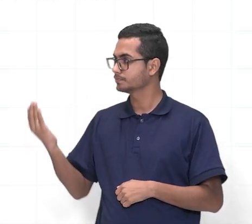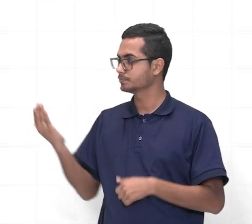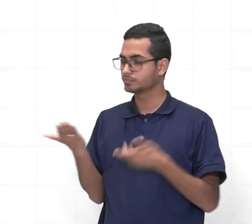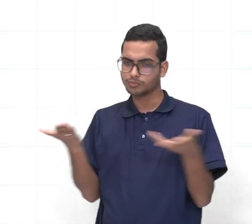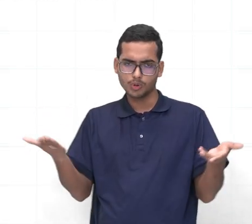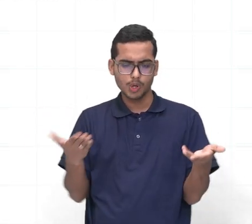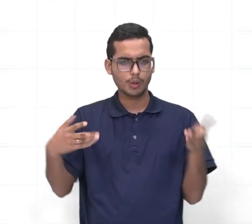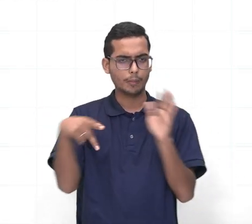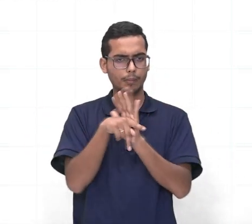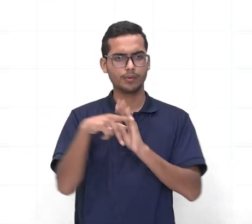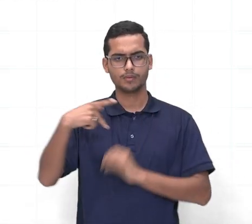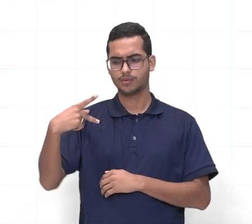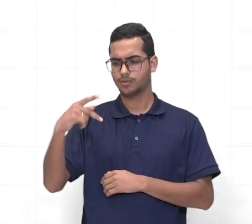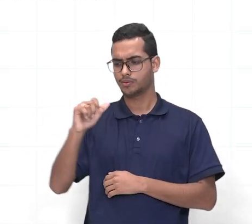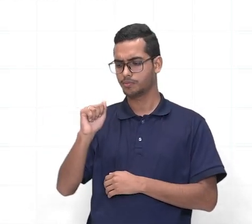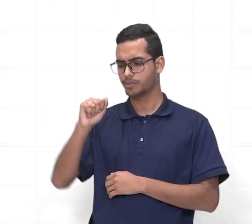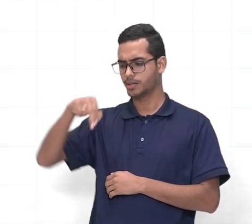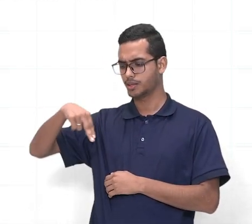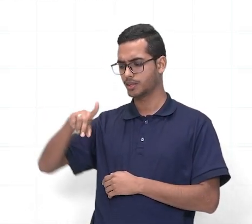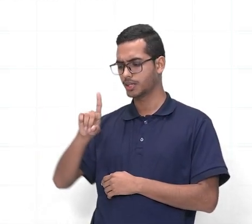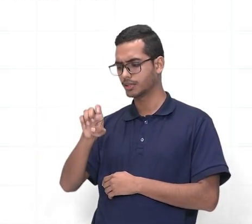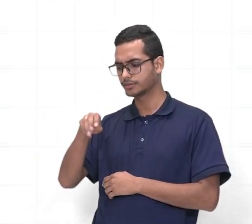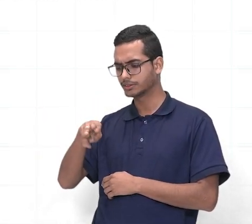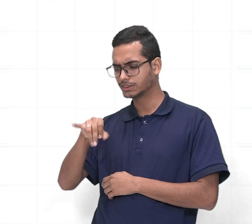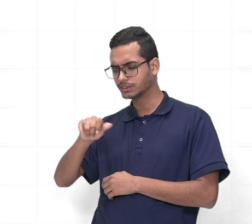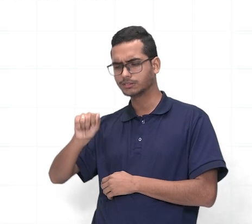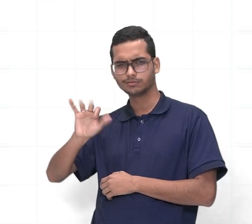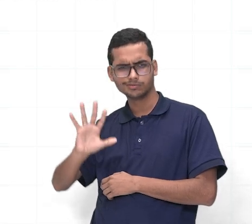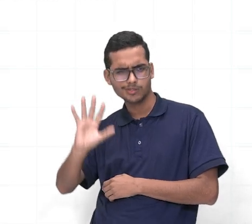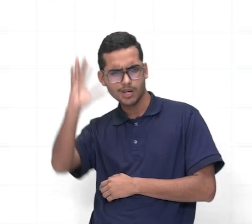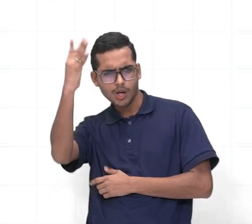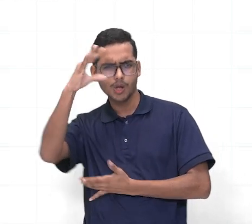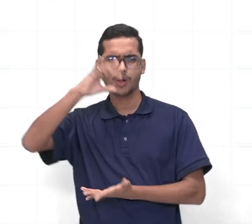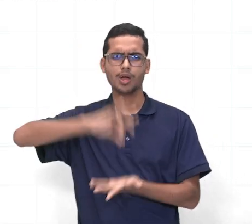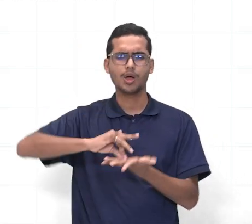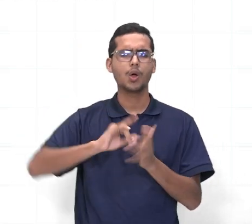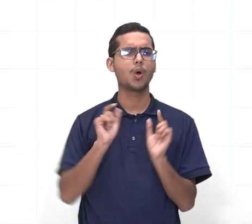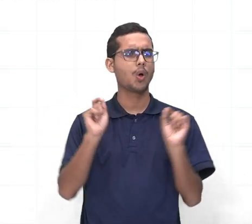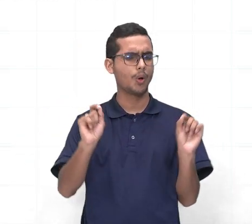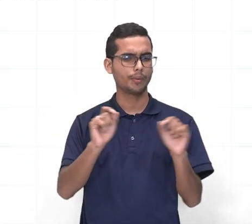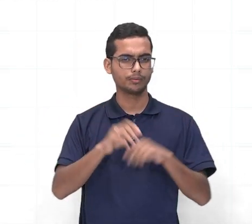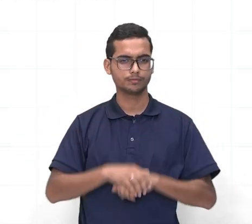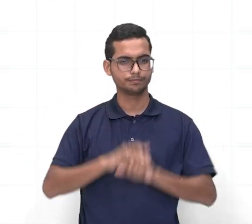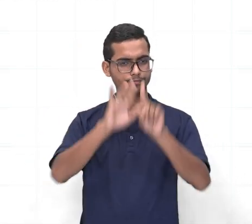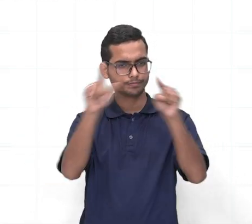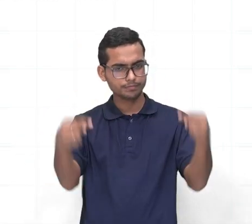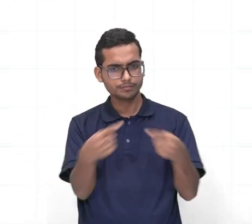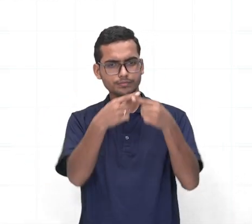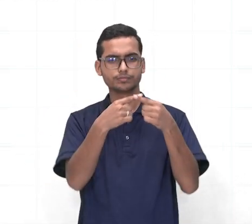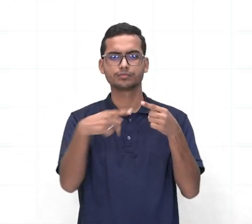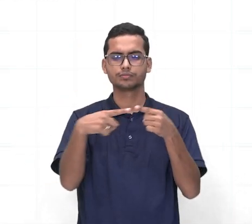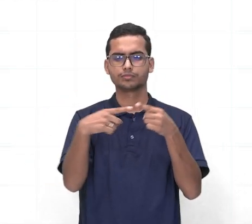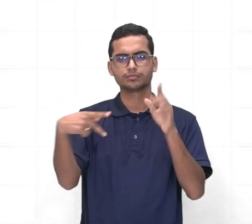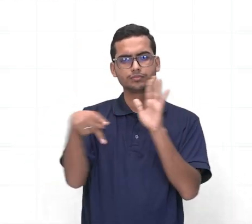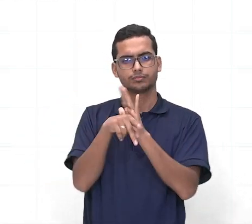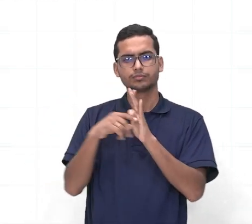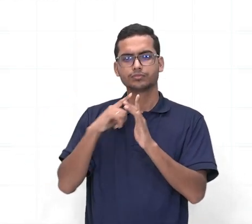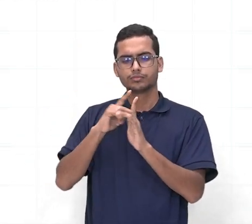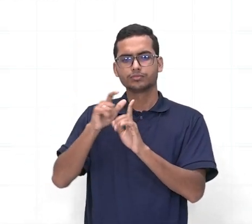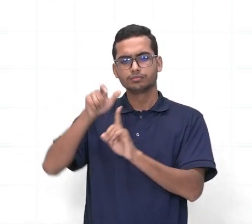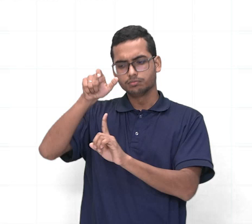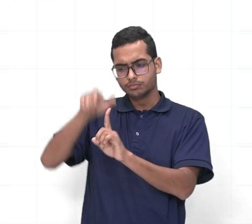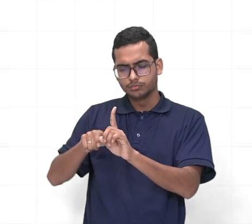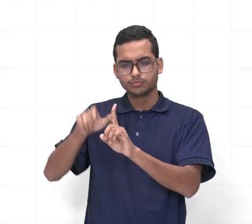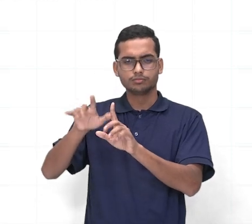né, para ela ocorrer, ela vai estar associada ao quê? A um agente infeccioso, né,